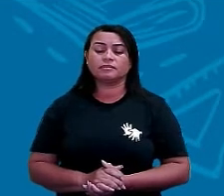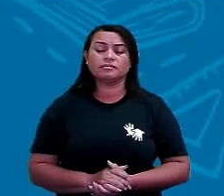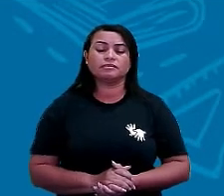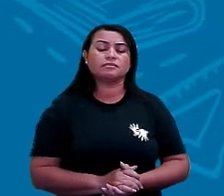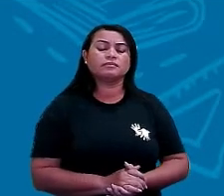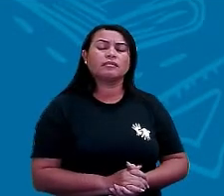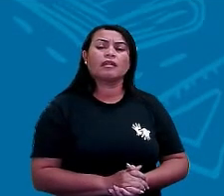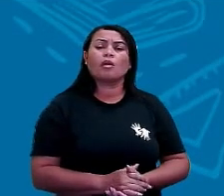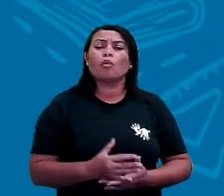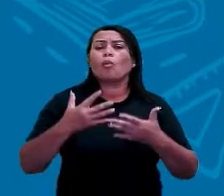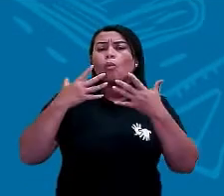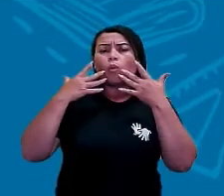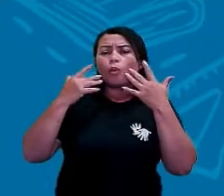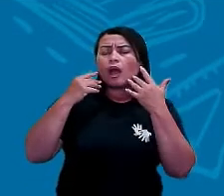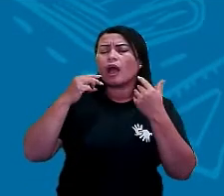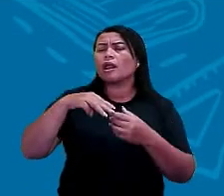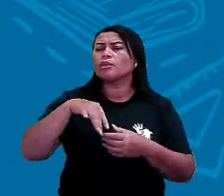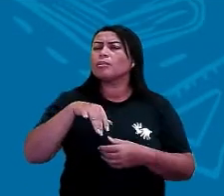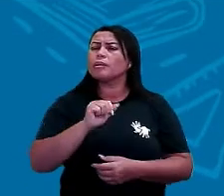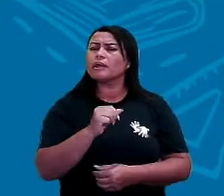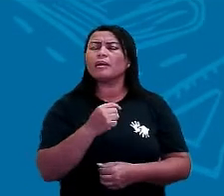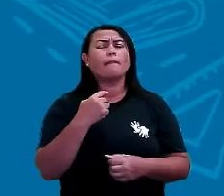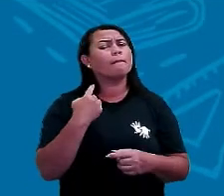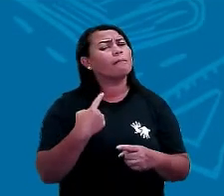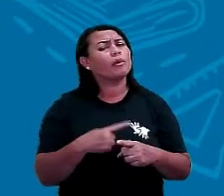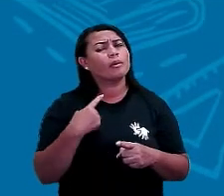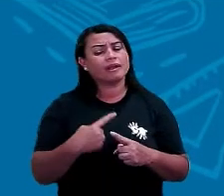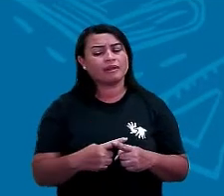Aqui, ó, o gato mia. Por quê?